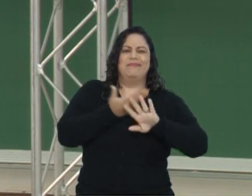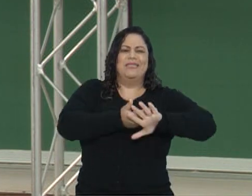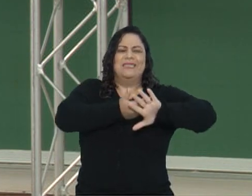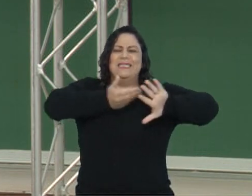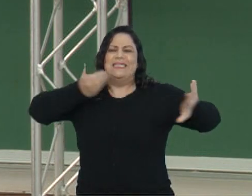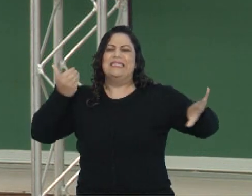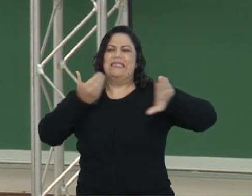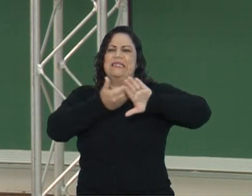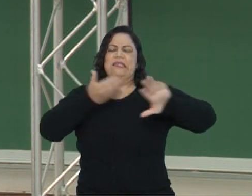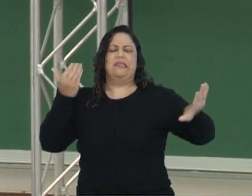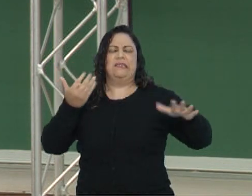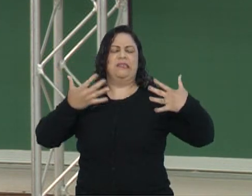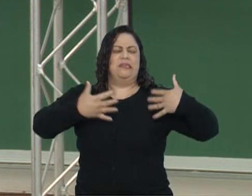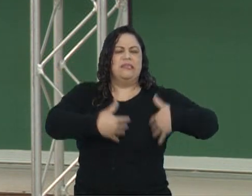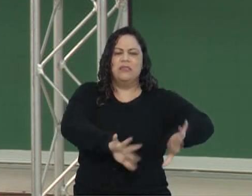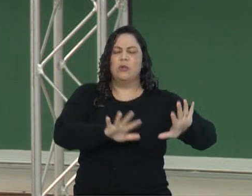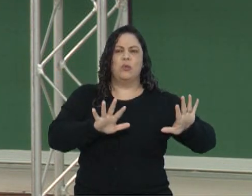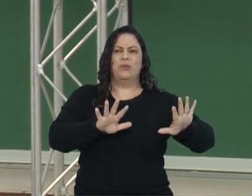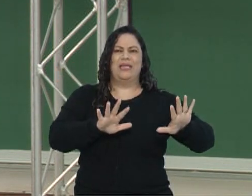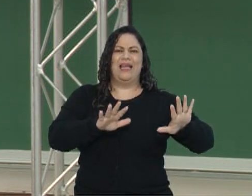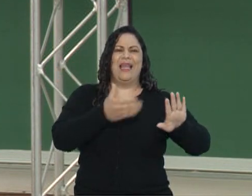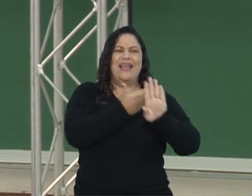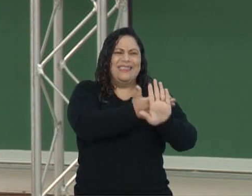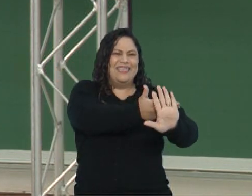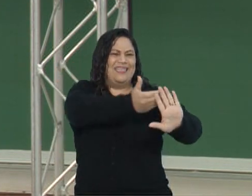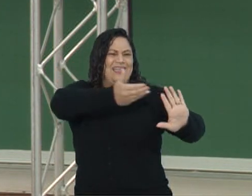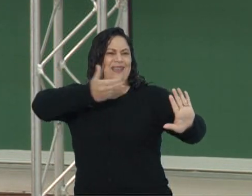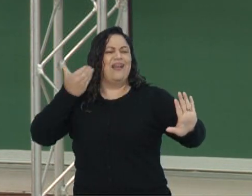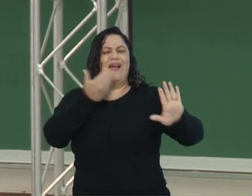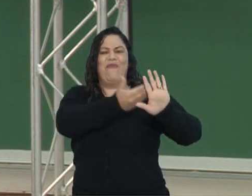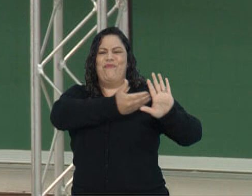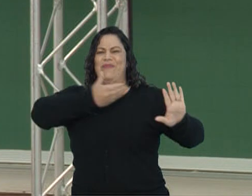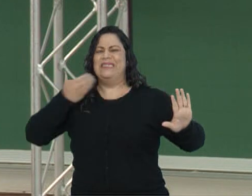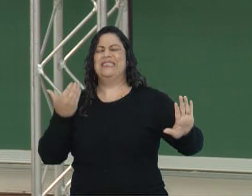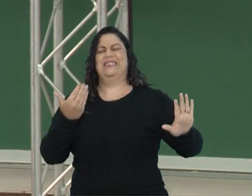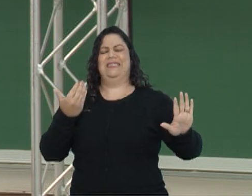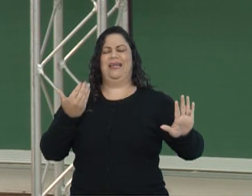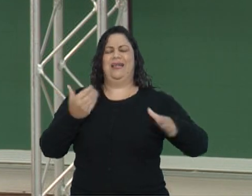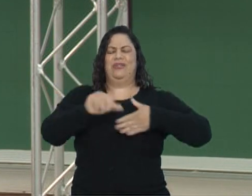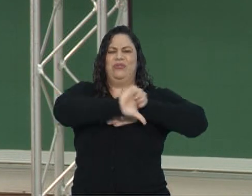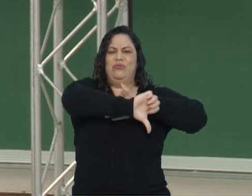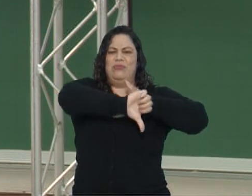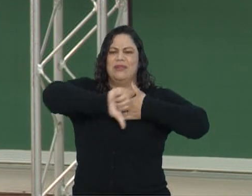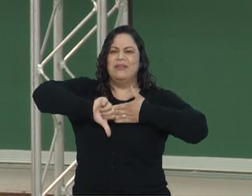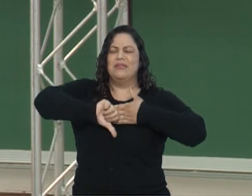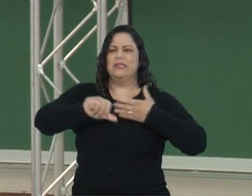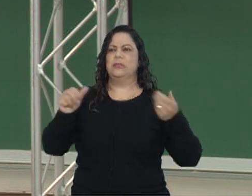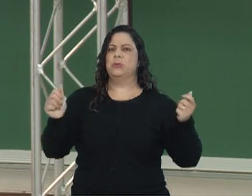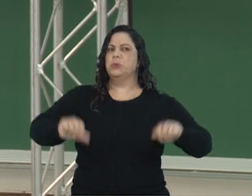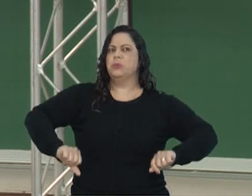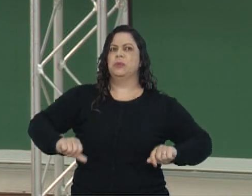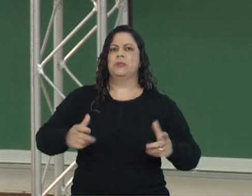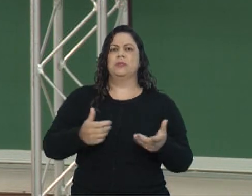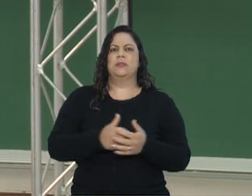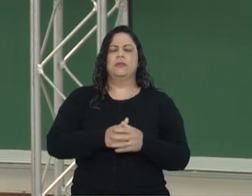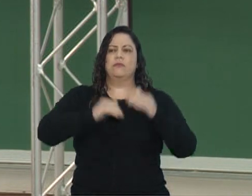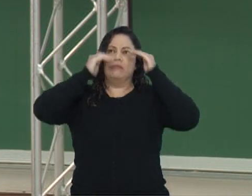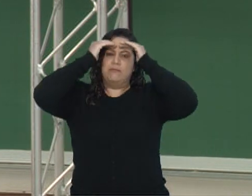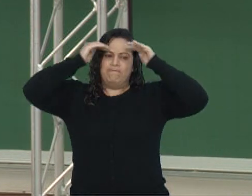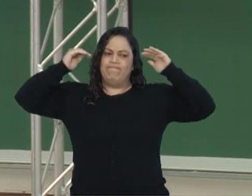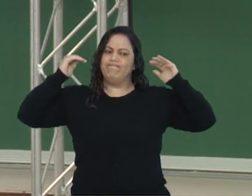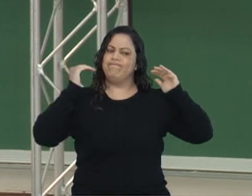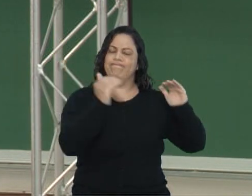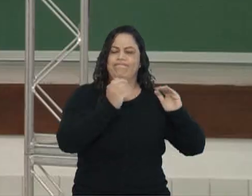depreciosismo, né? A pessoa ela se sente afastada, ilegítima na questão. A obediência passiva,